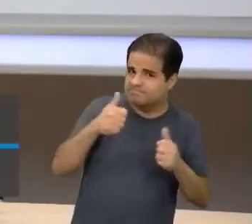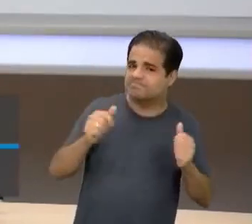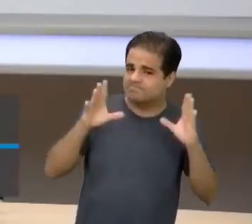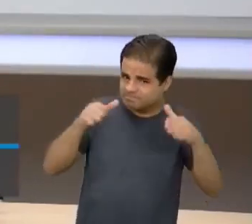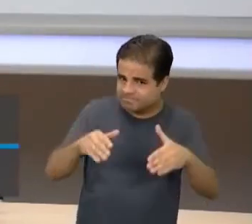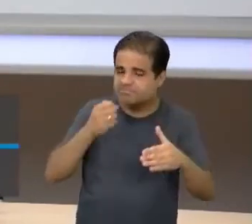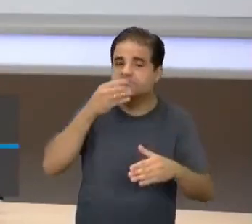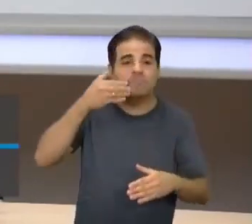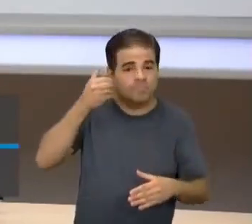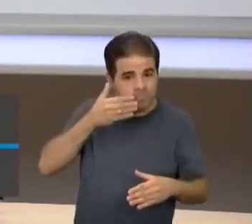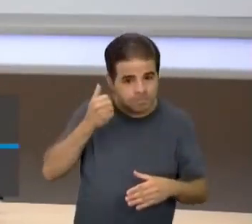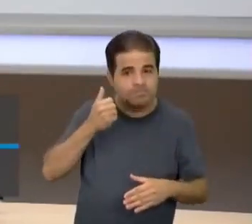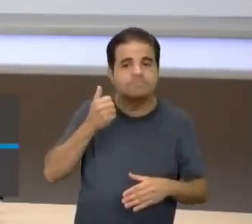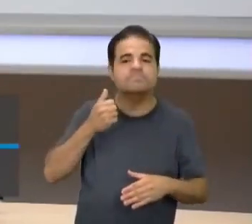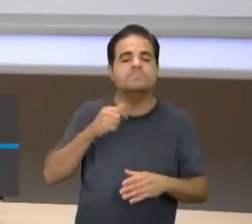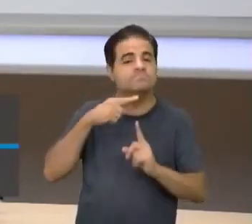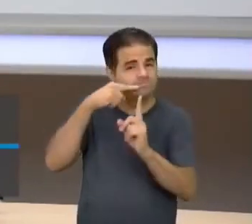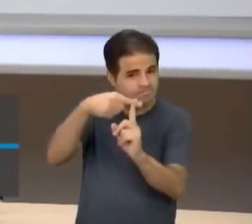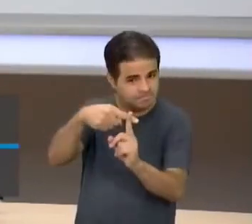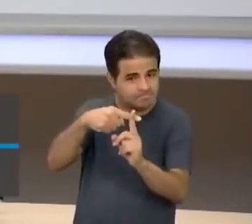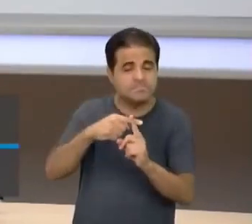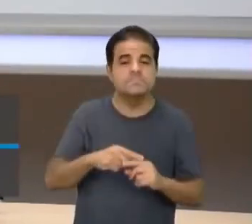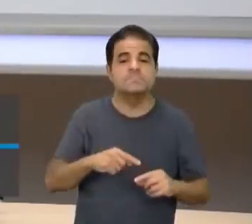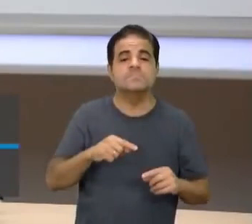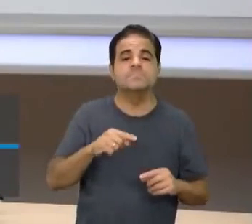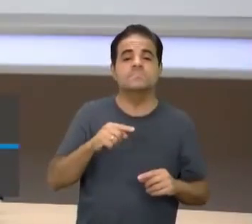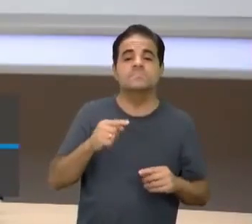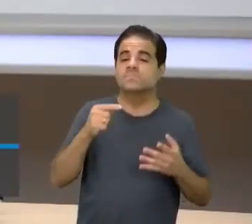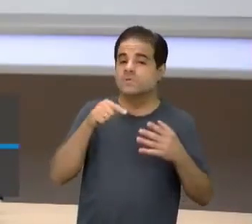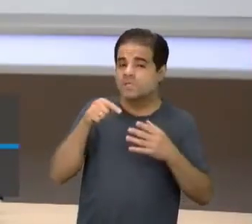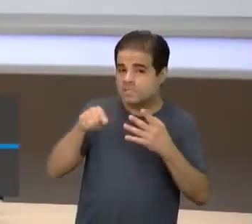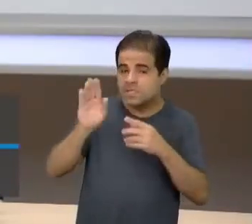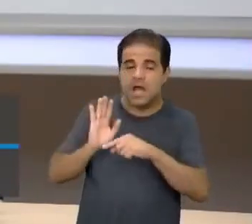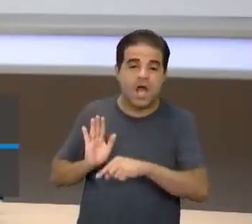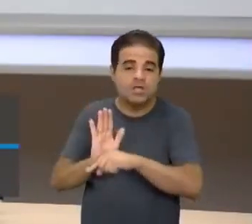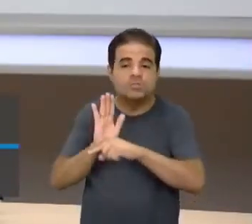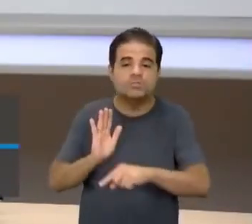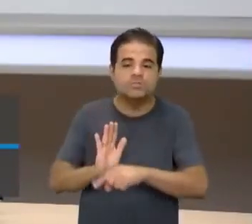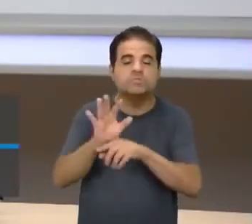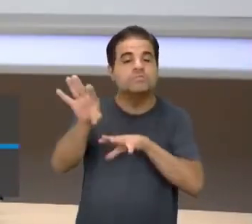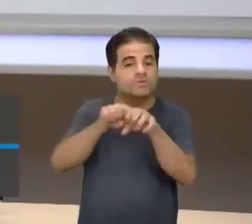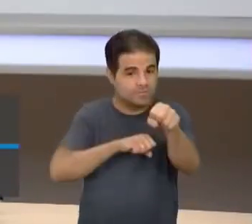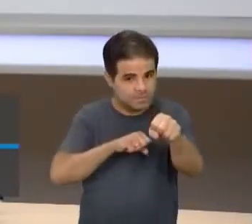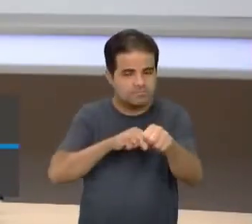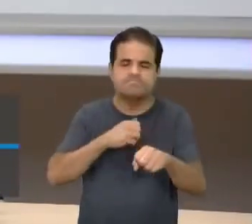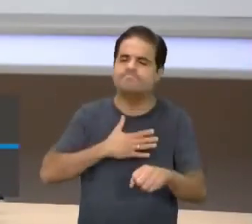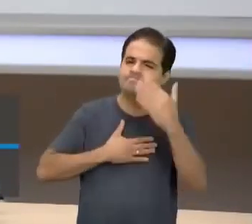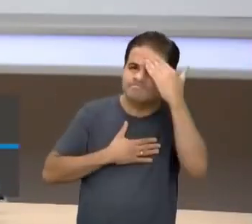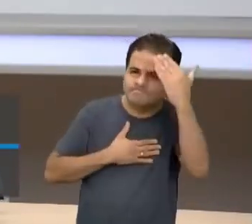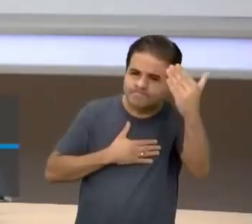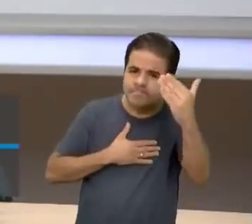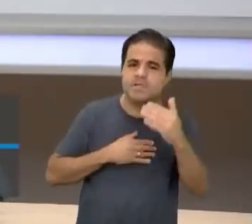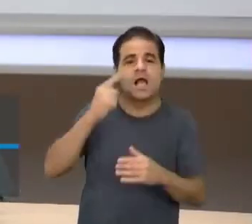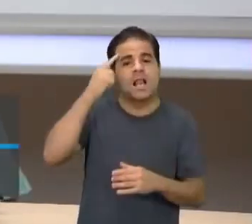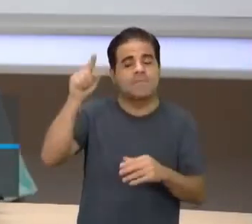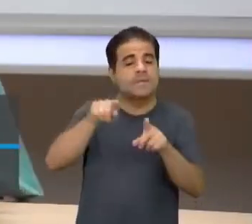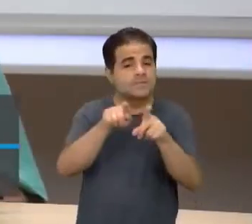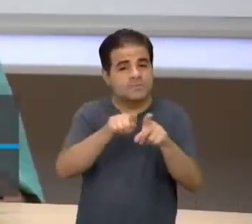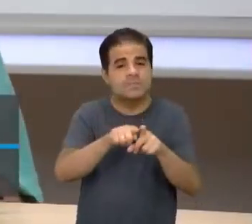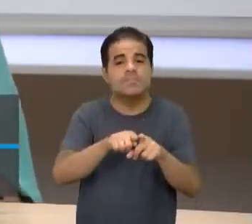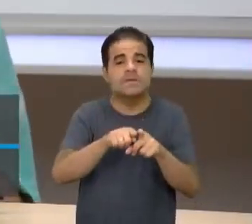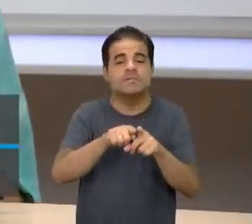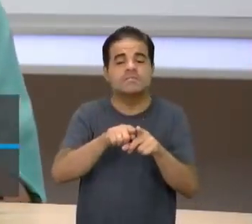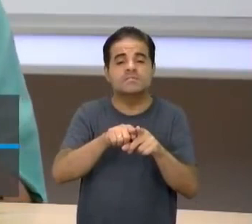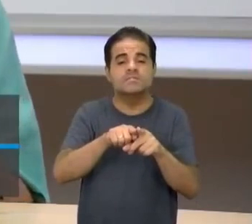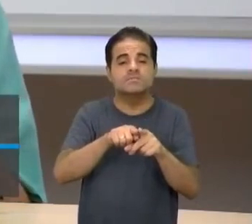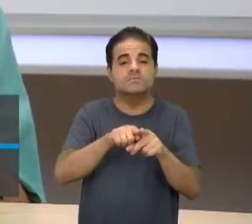Foi bastante produtivo e positivo. Este item contribuiu muito para a formação. Obrigado. Lembrando, gente,